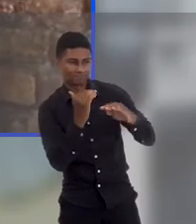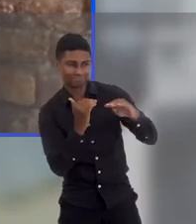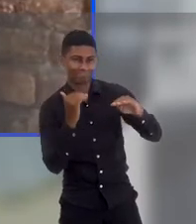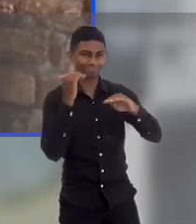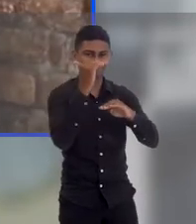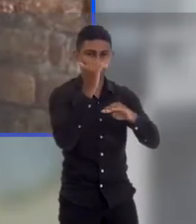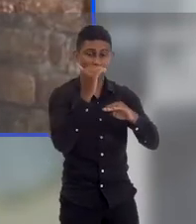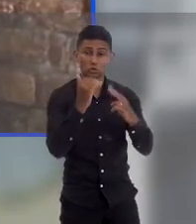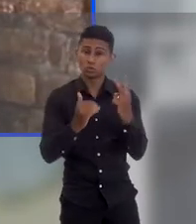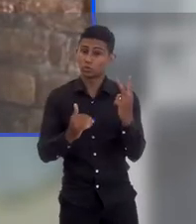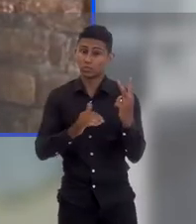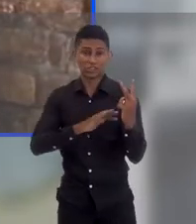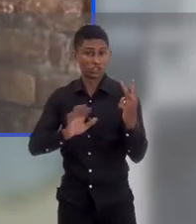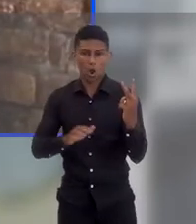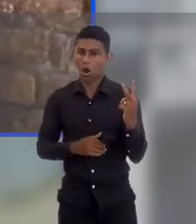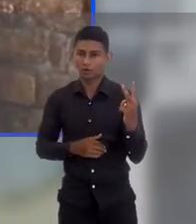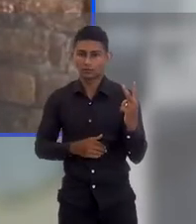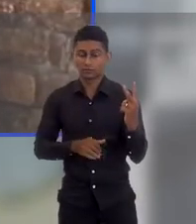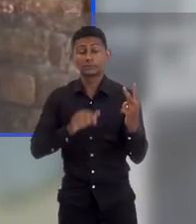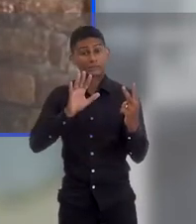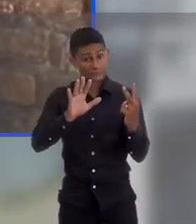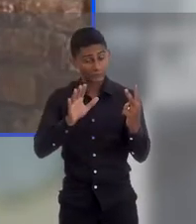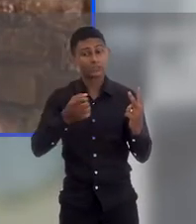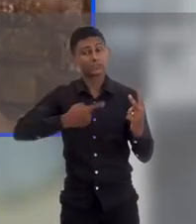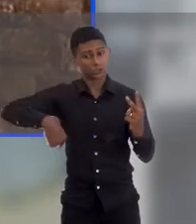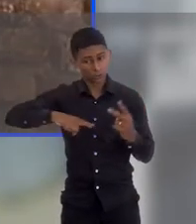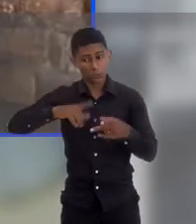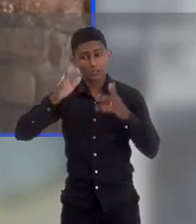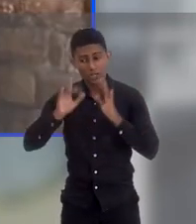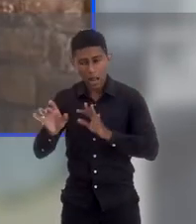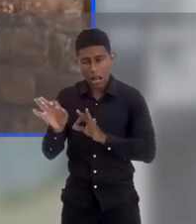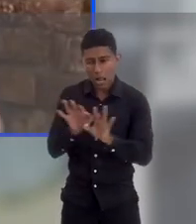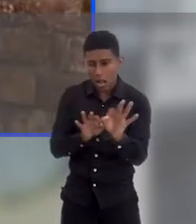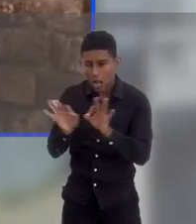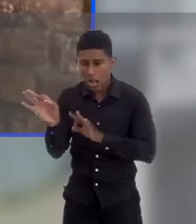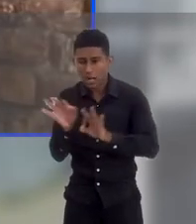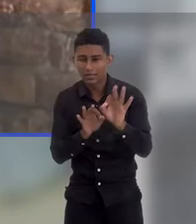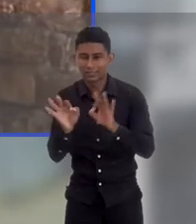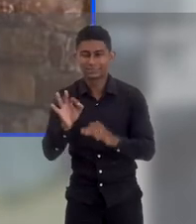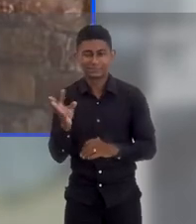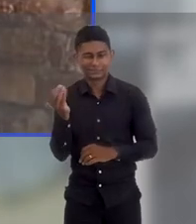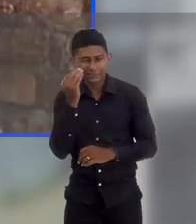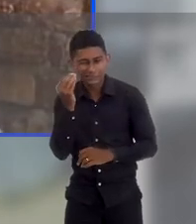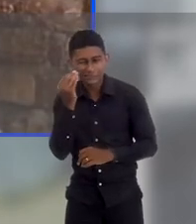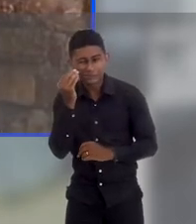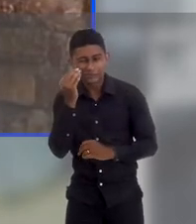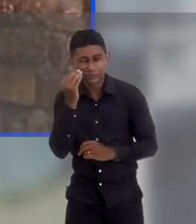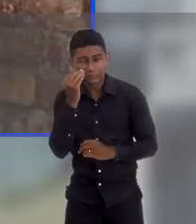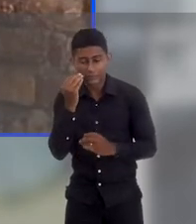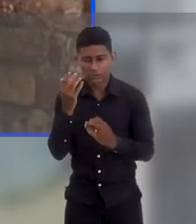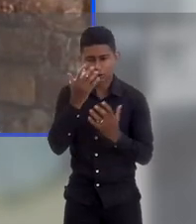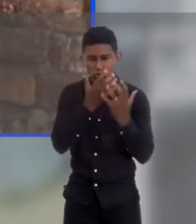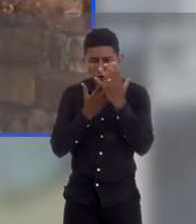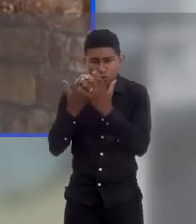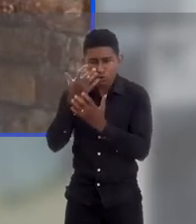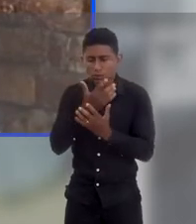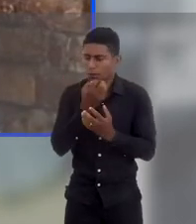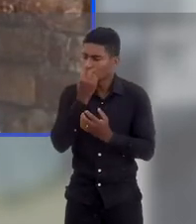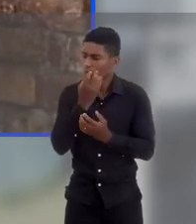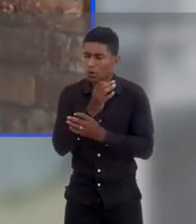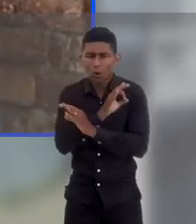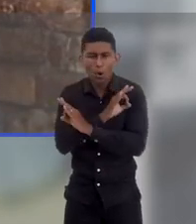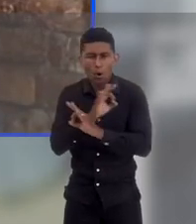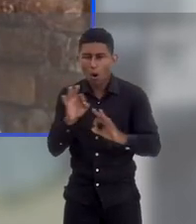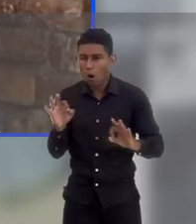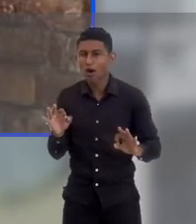porém, a gente tem planejamento, a gente tem talento, vontade, garra, um enredo